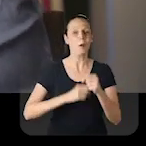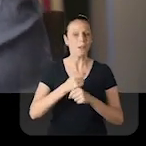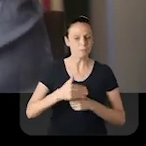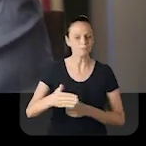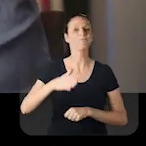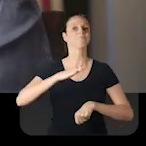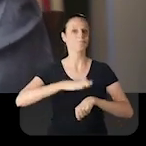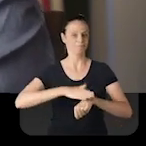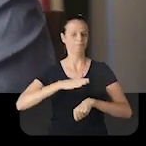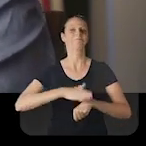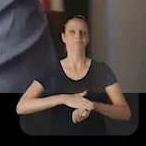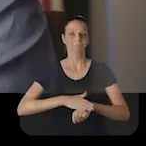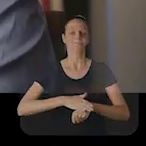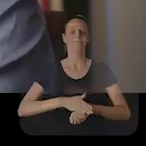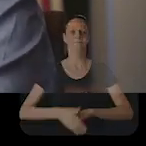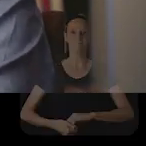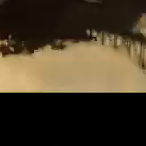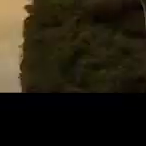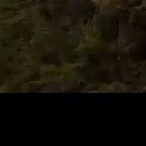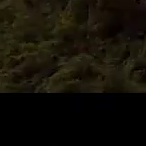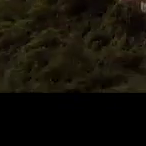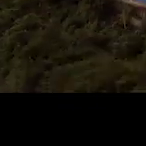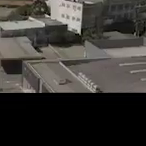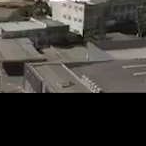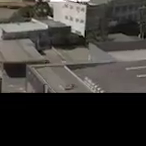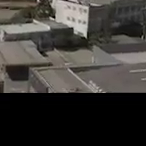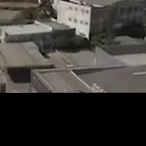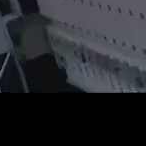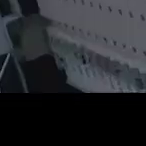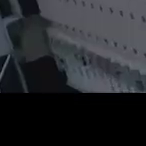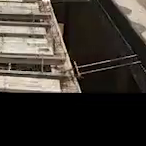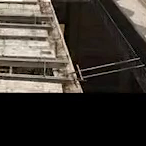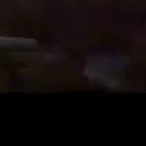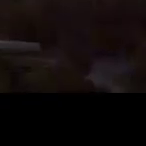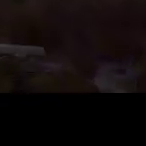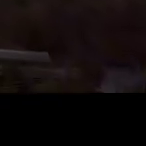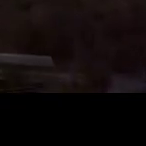que faremos nos próximos 4 anos.